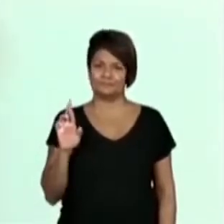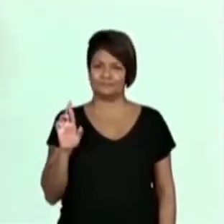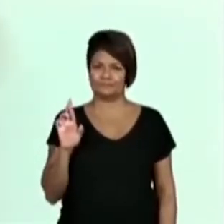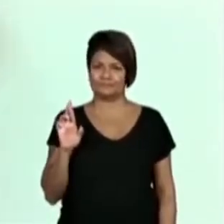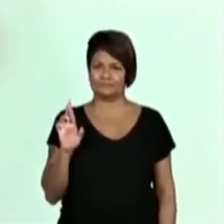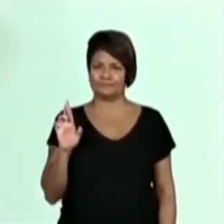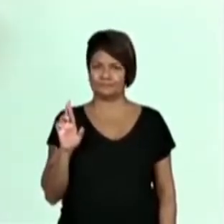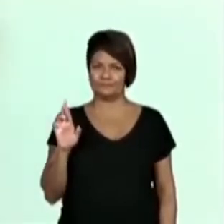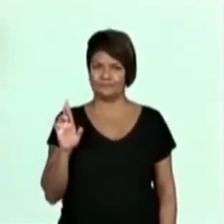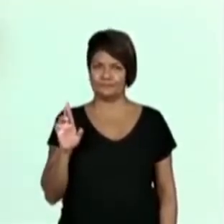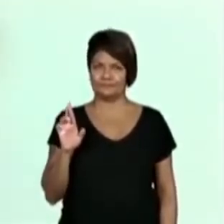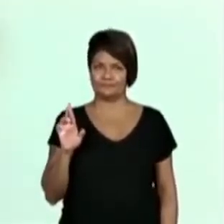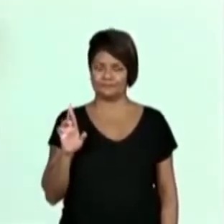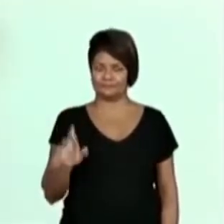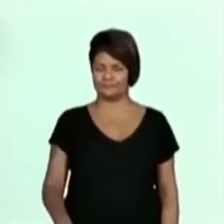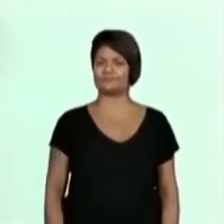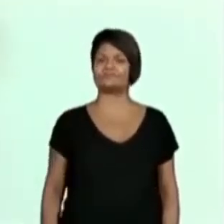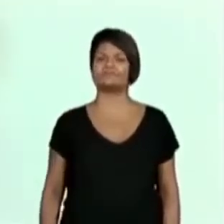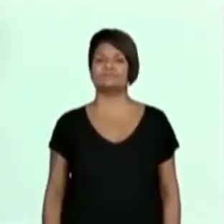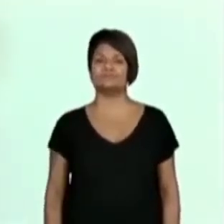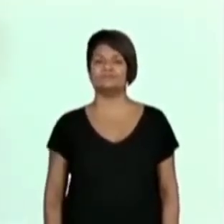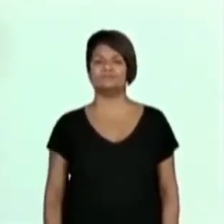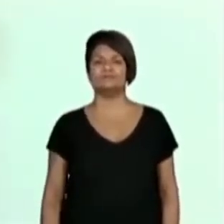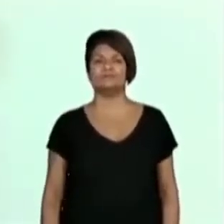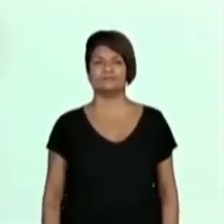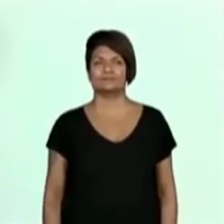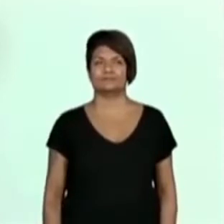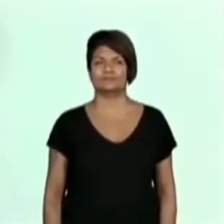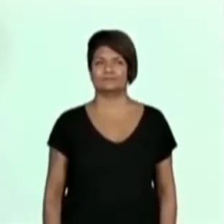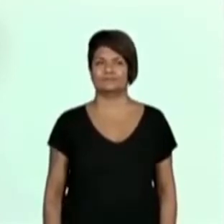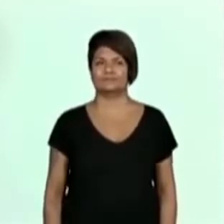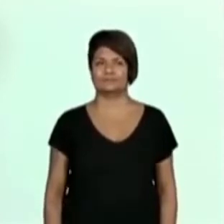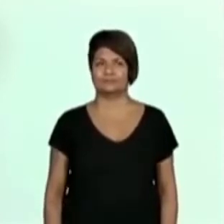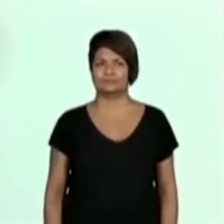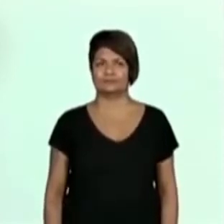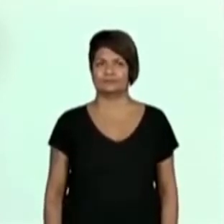carta, eu já tenho um trecho da palavra aqui,